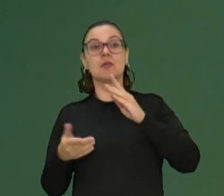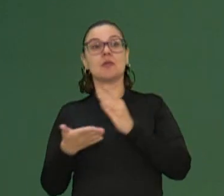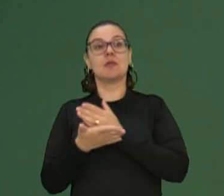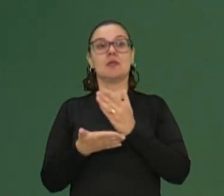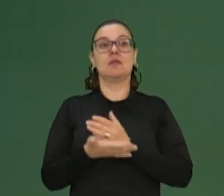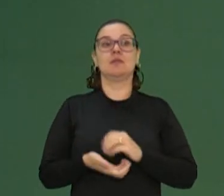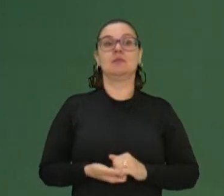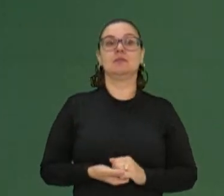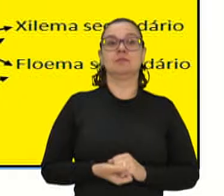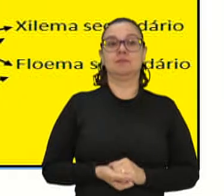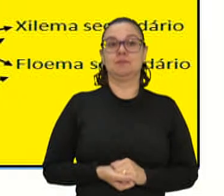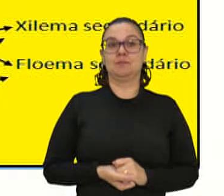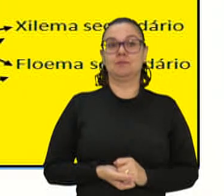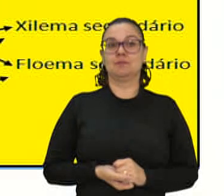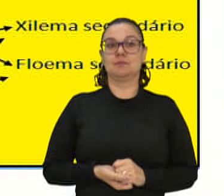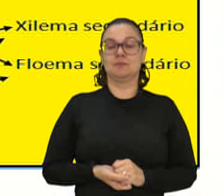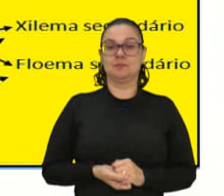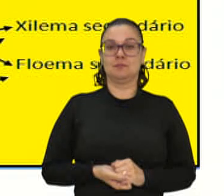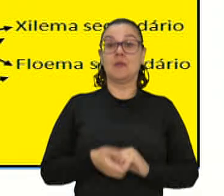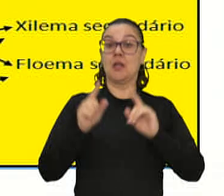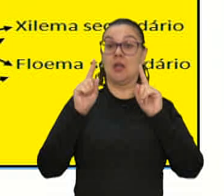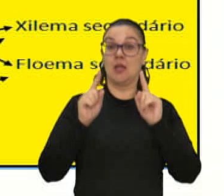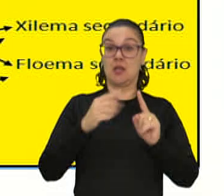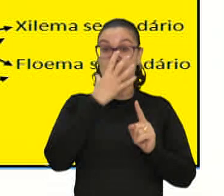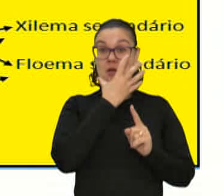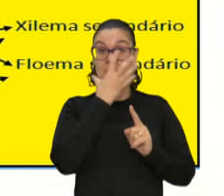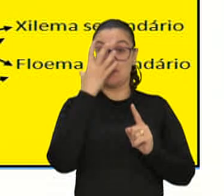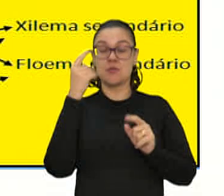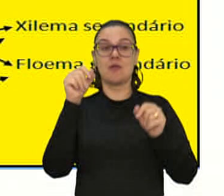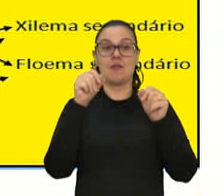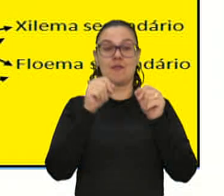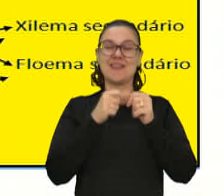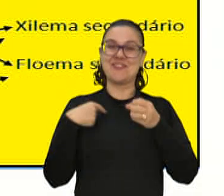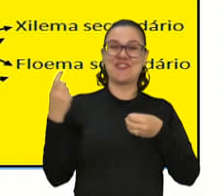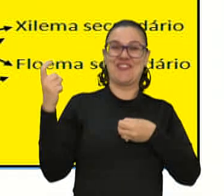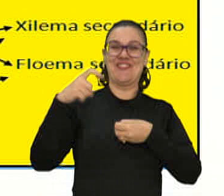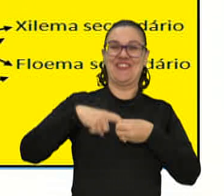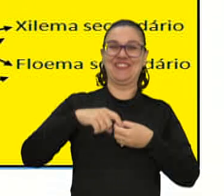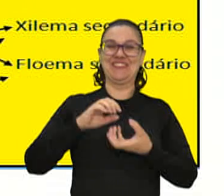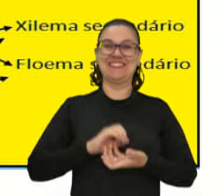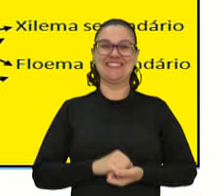caderno. Combinado? Não se esqueçam. Faz aí e eu já venho.